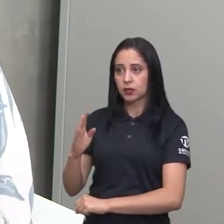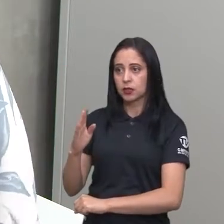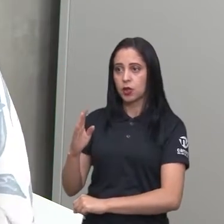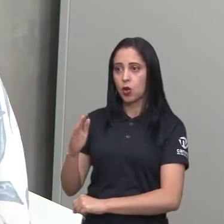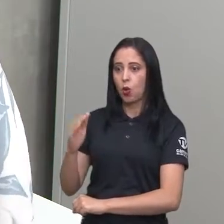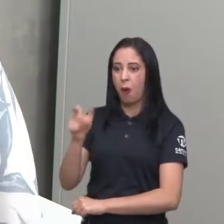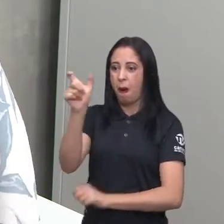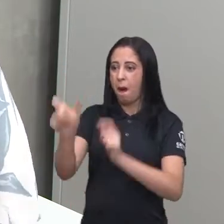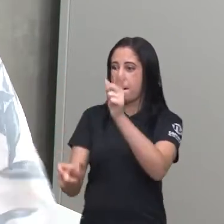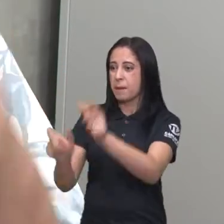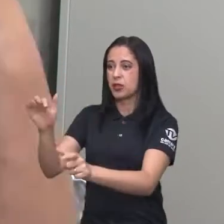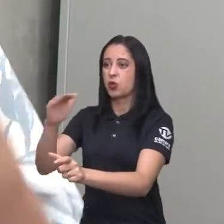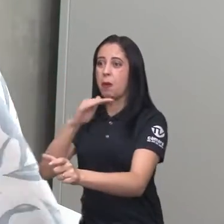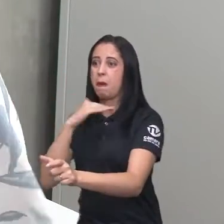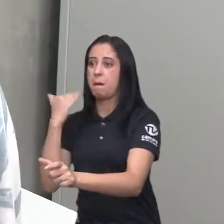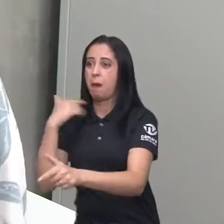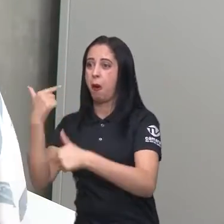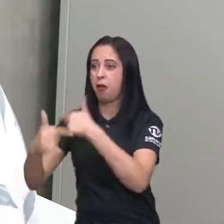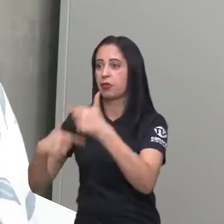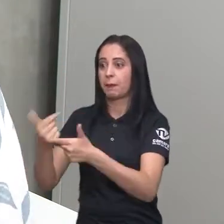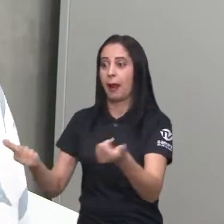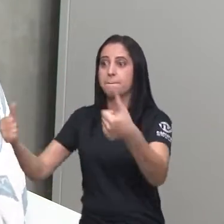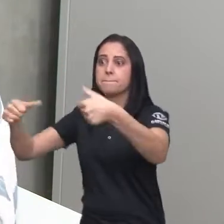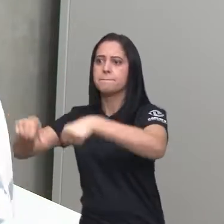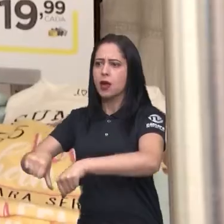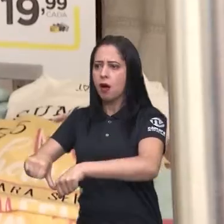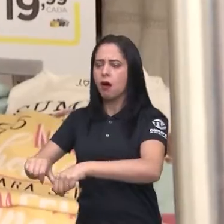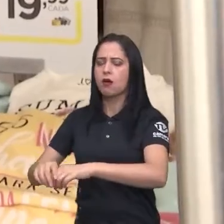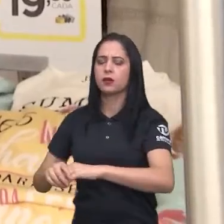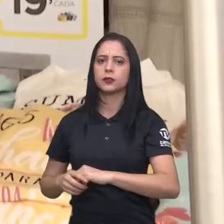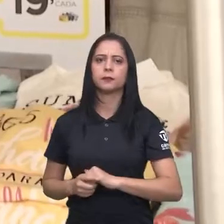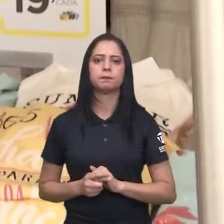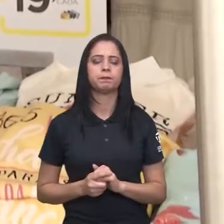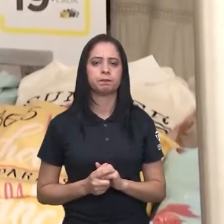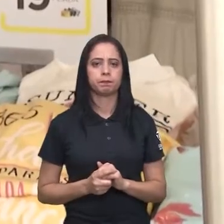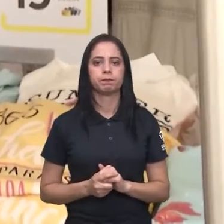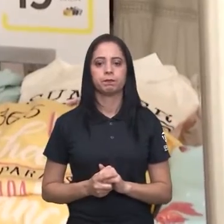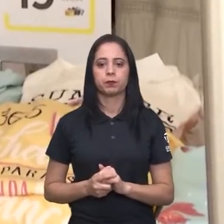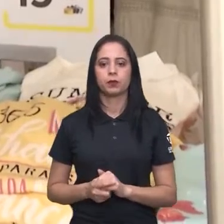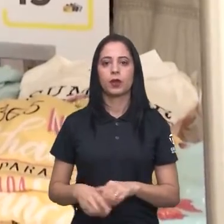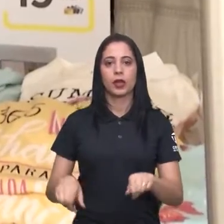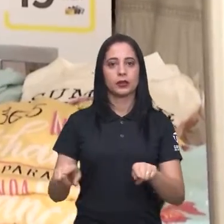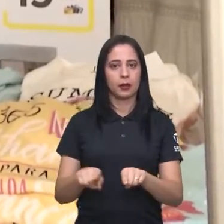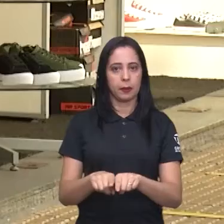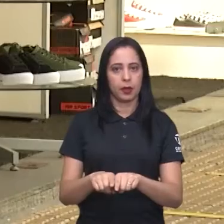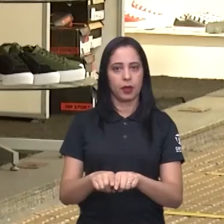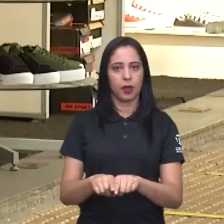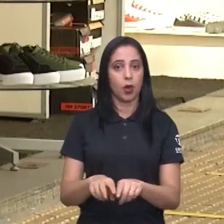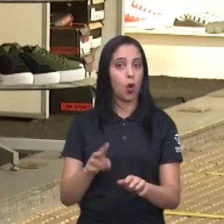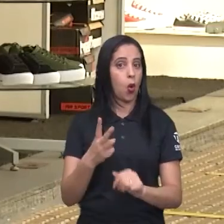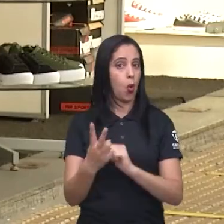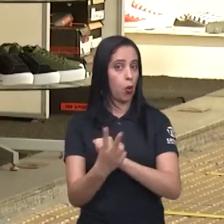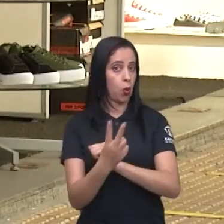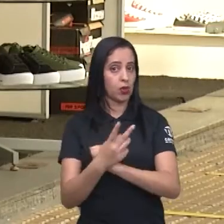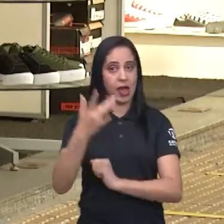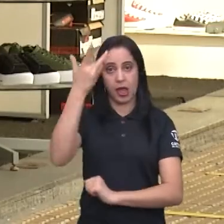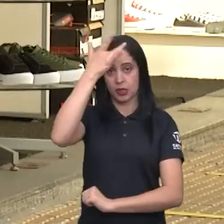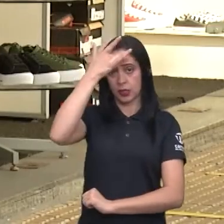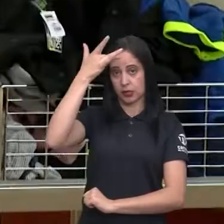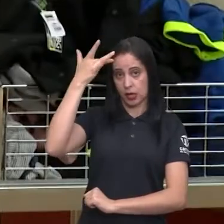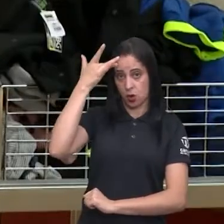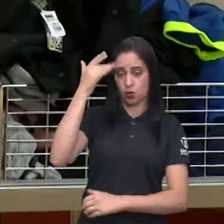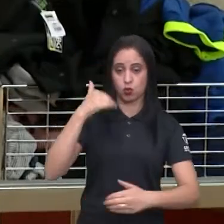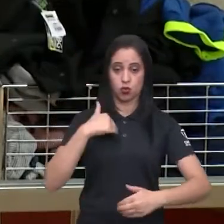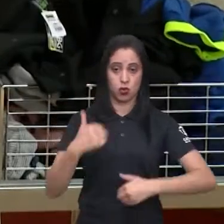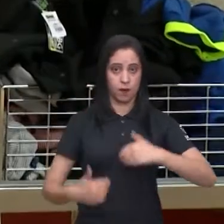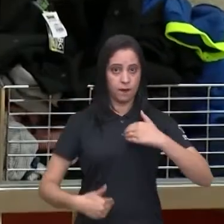é campeão em mortes, né? Principalmente na construção civil. E além da proteção à saúde física e mental dos trabalhadores,